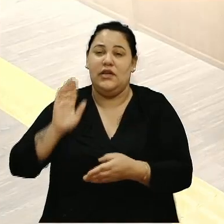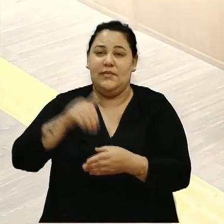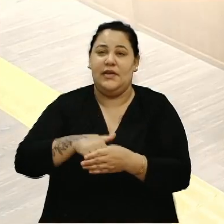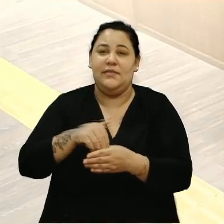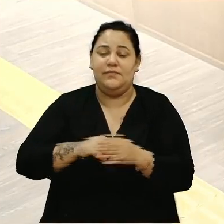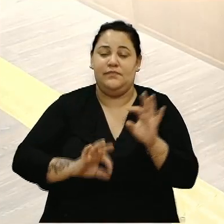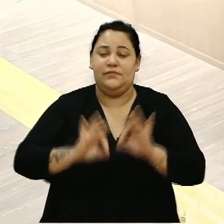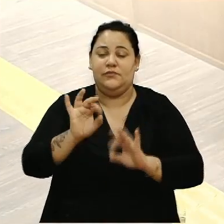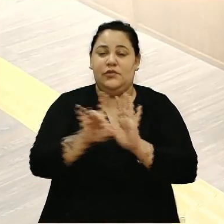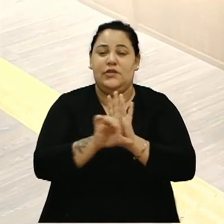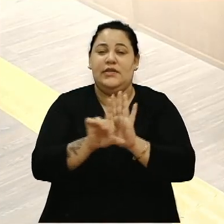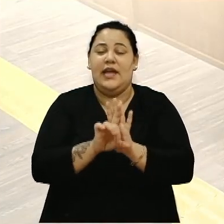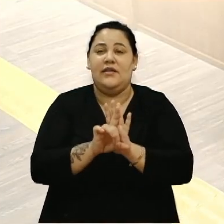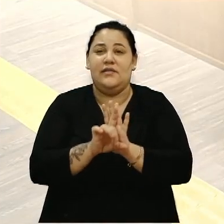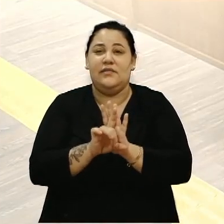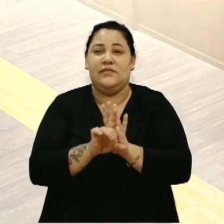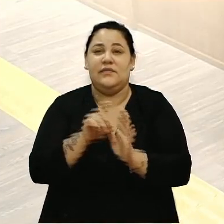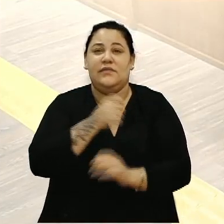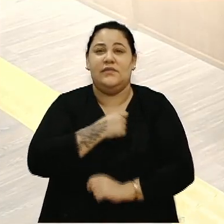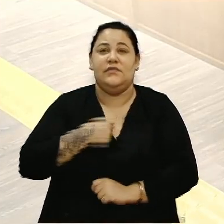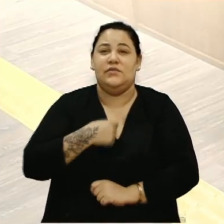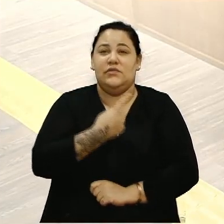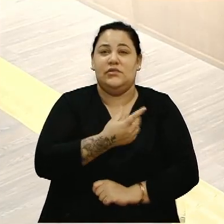de lei número